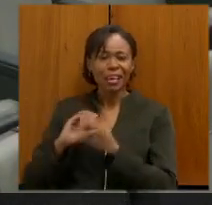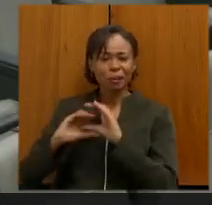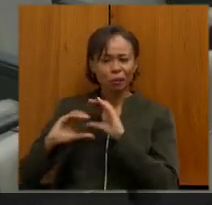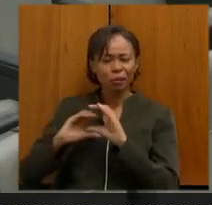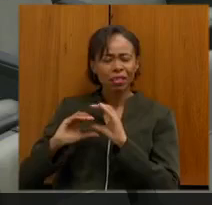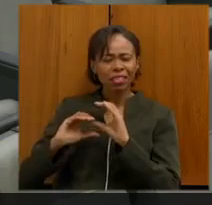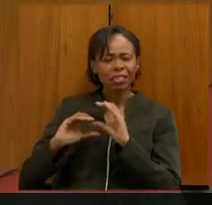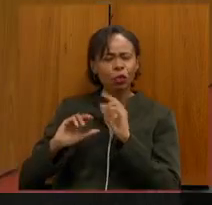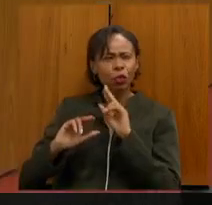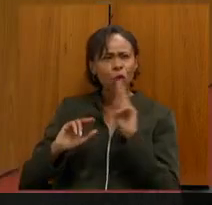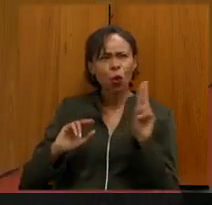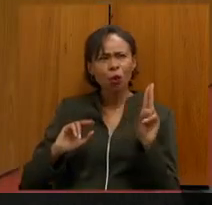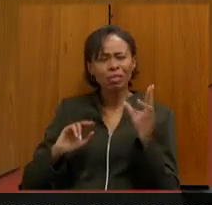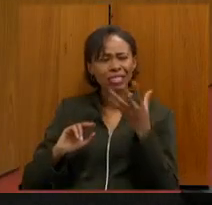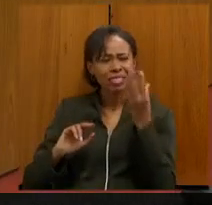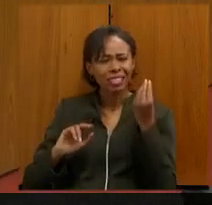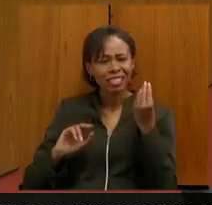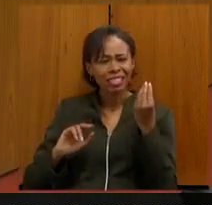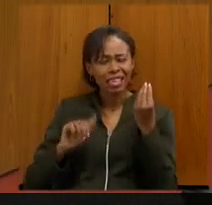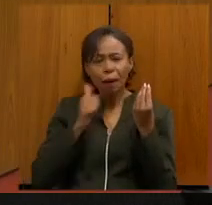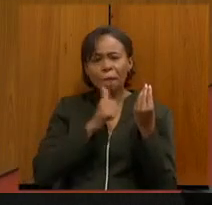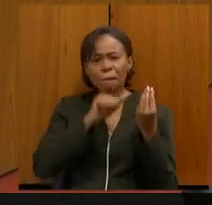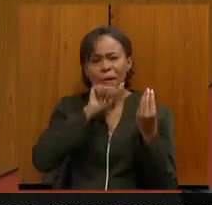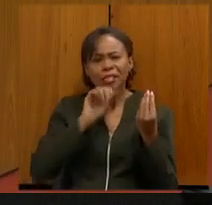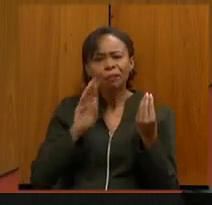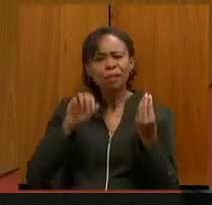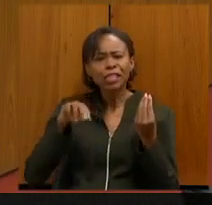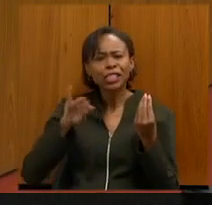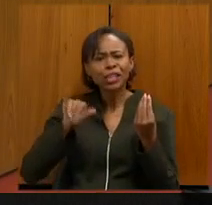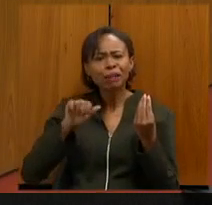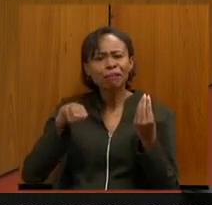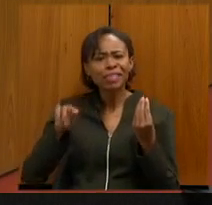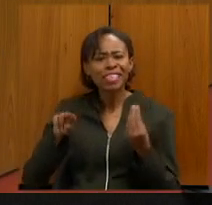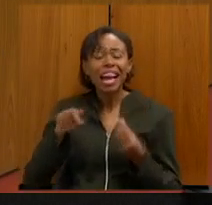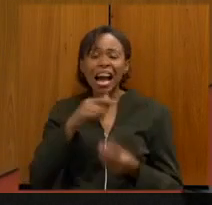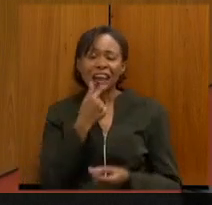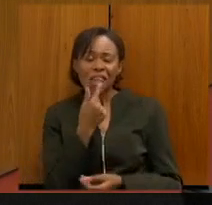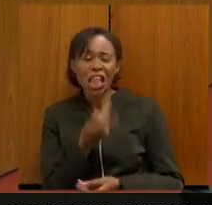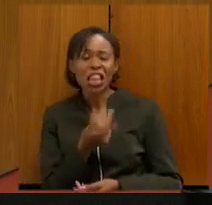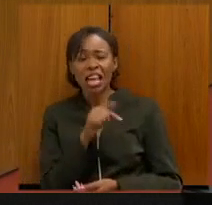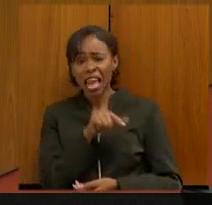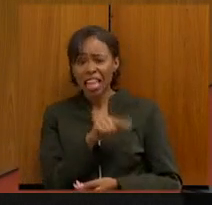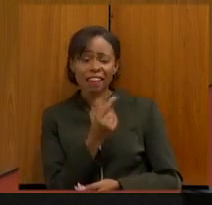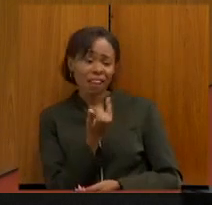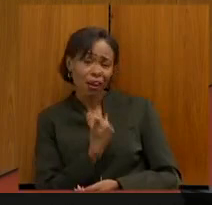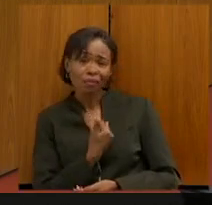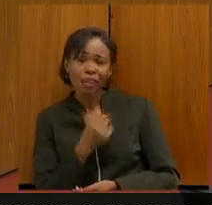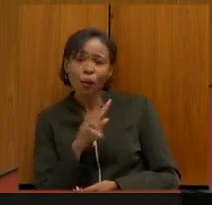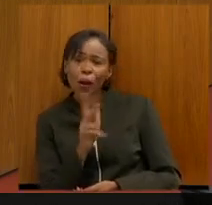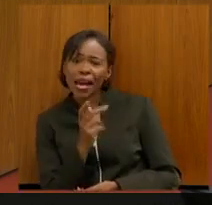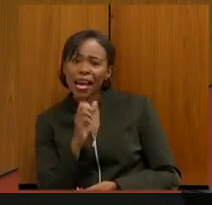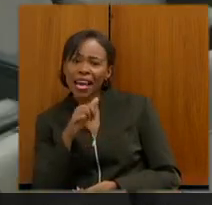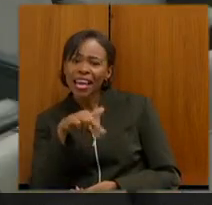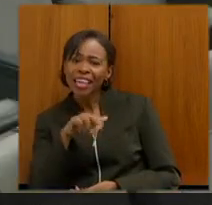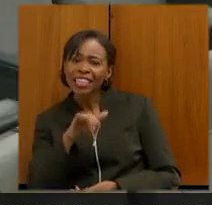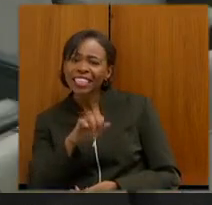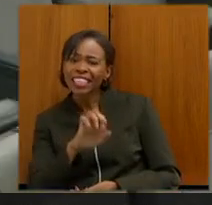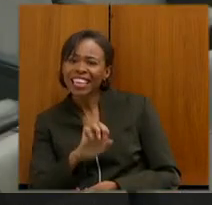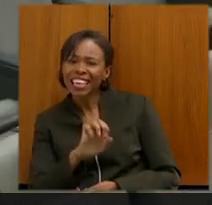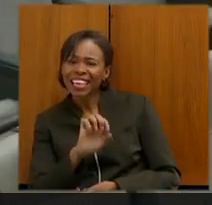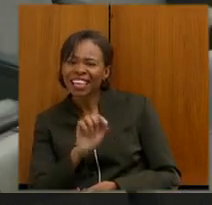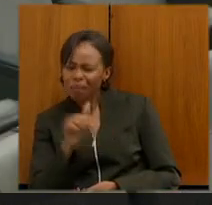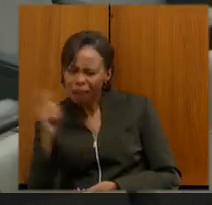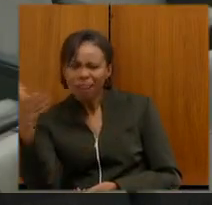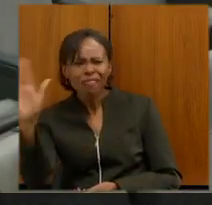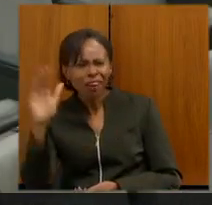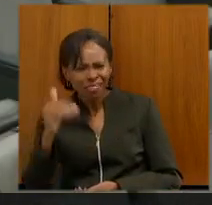esqueci o nome dela né mãe do Benjamin ela falava não O Henrique tá falando comigo cadê Henrique fica por lá para